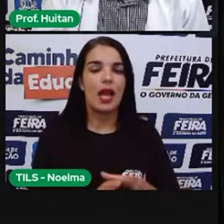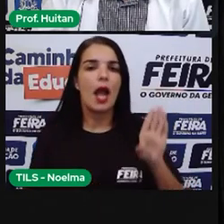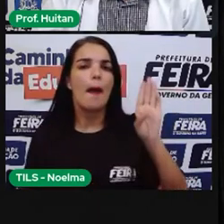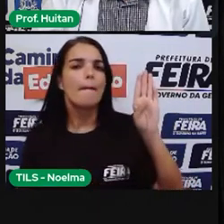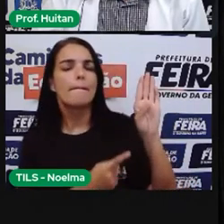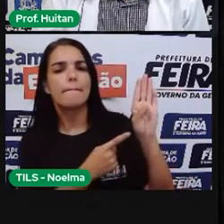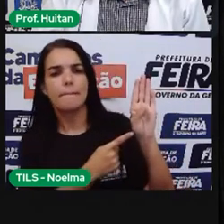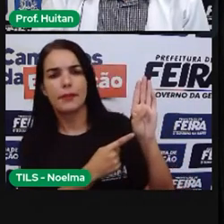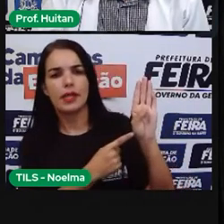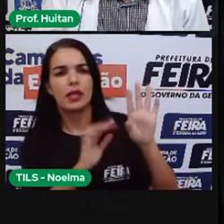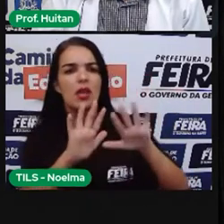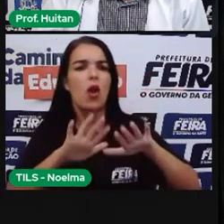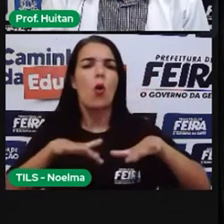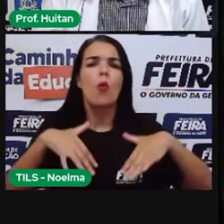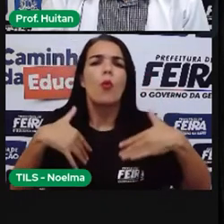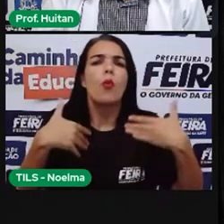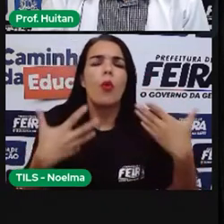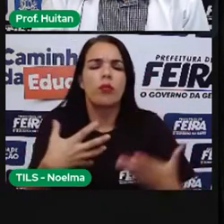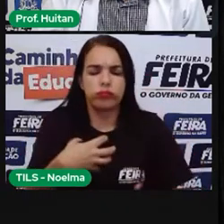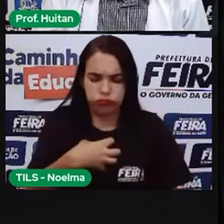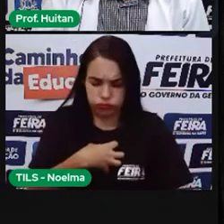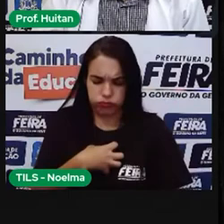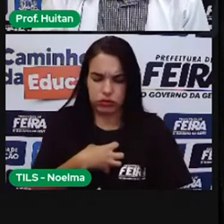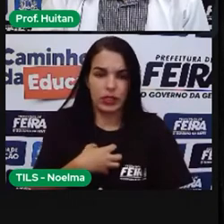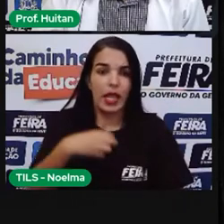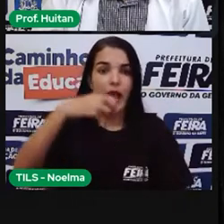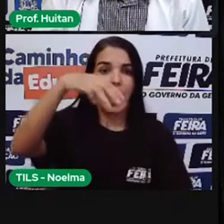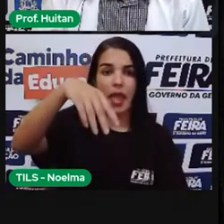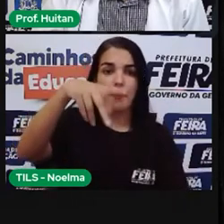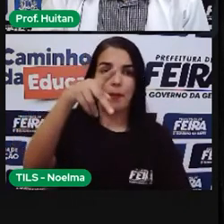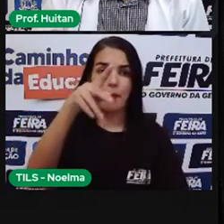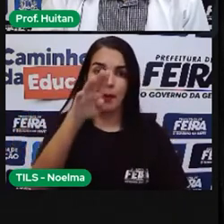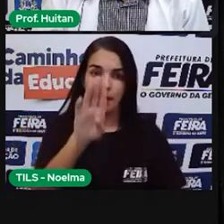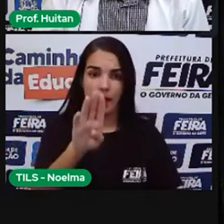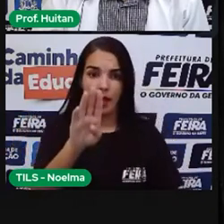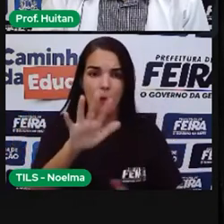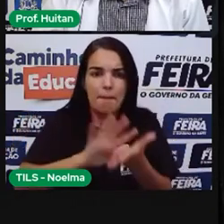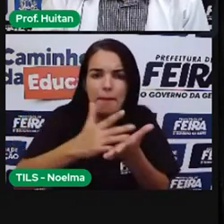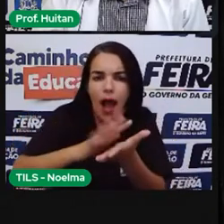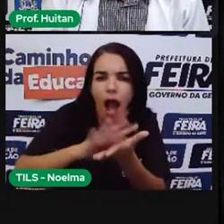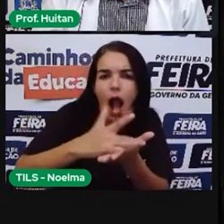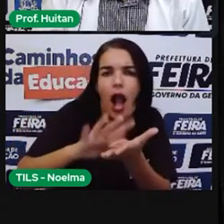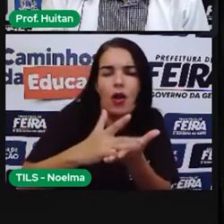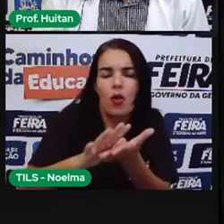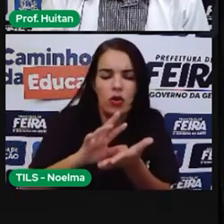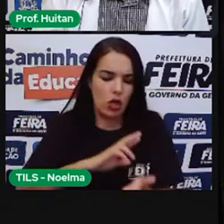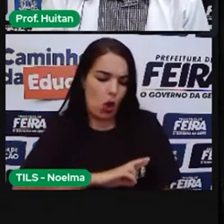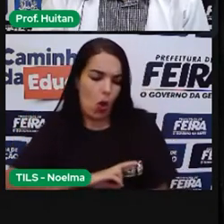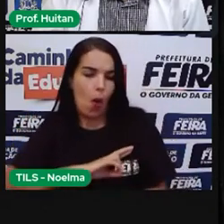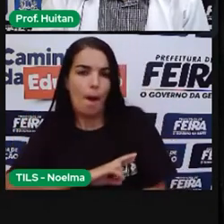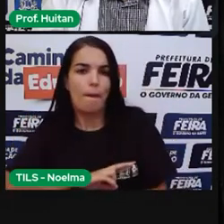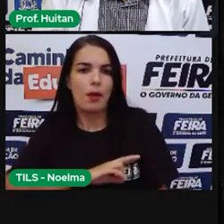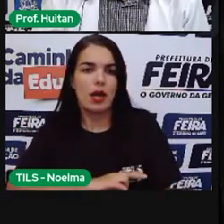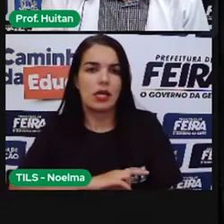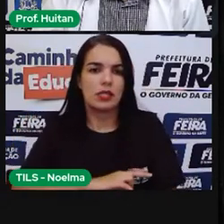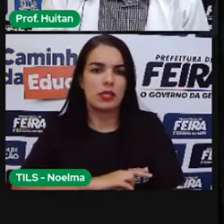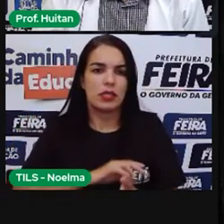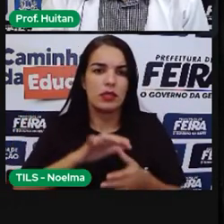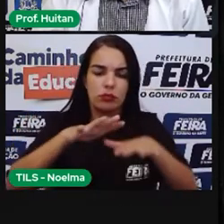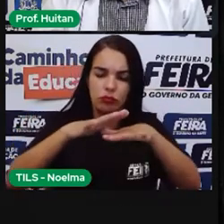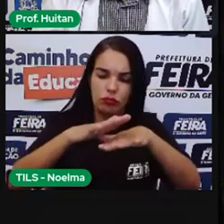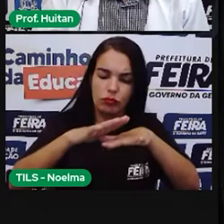B. Qual é o estilo? MPB, pagode, axé, romântico, funk,